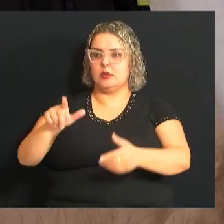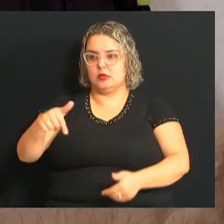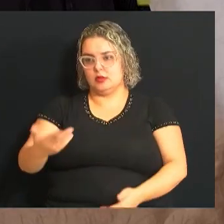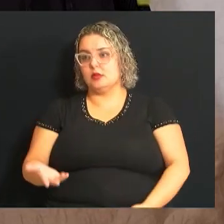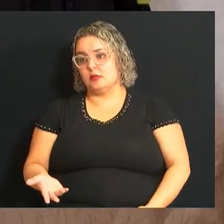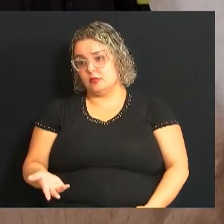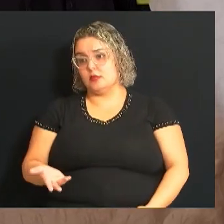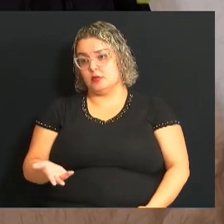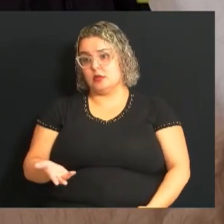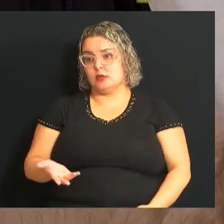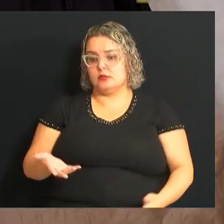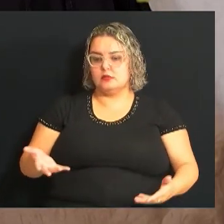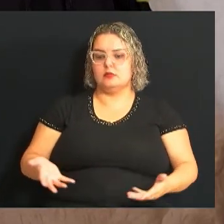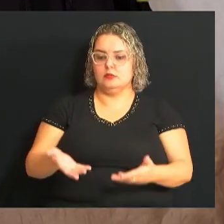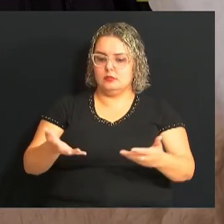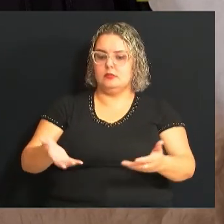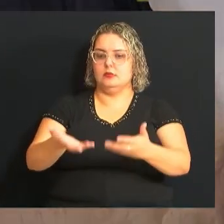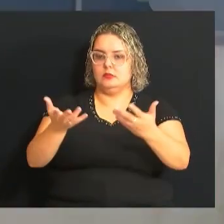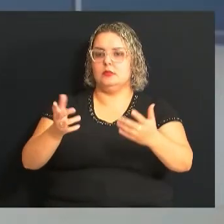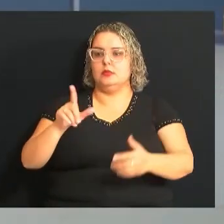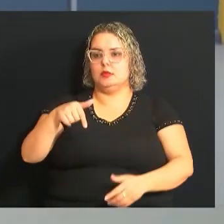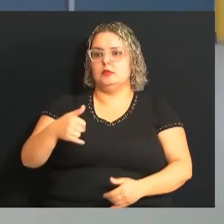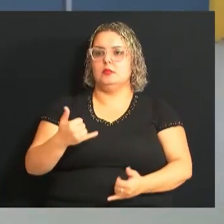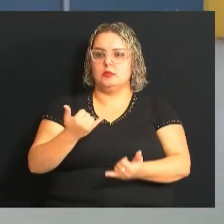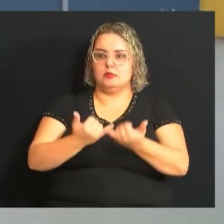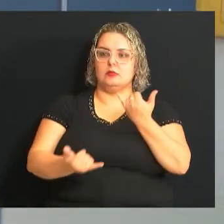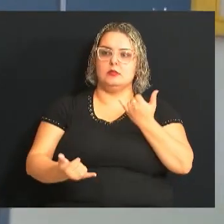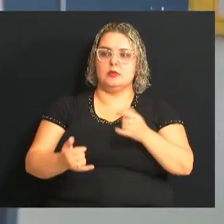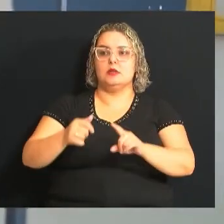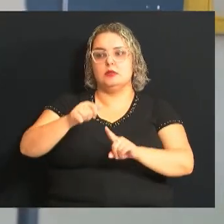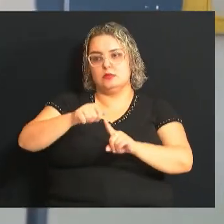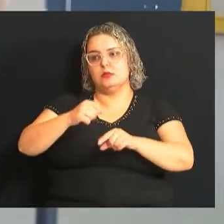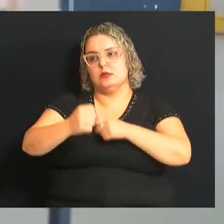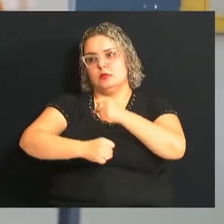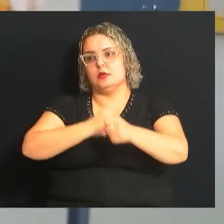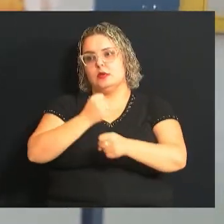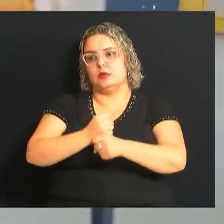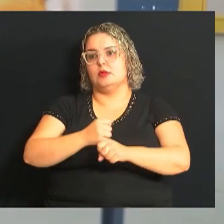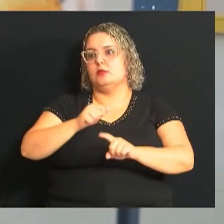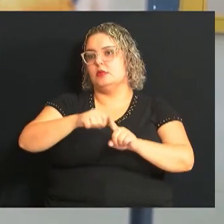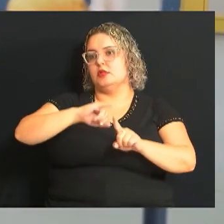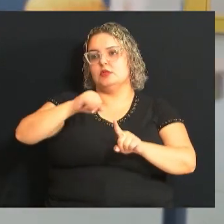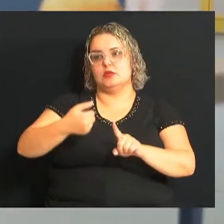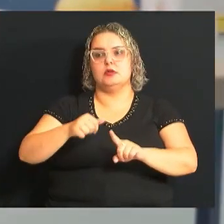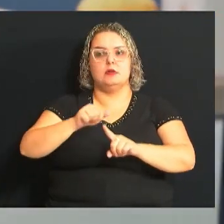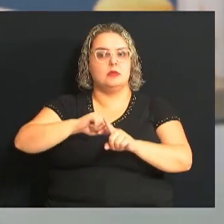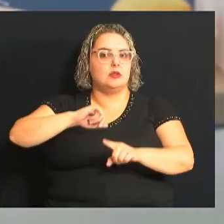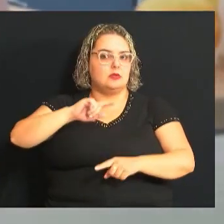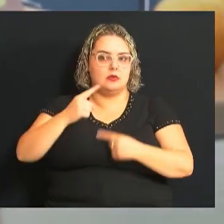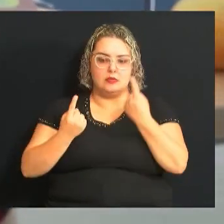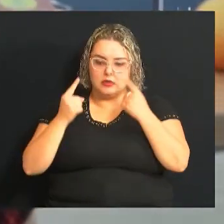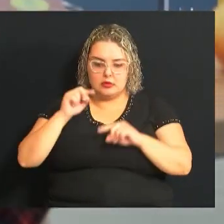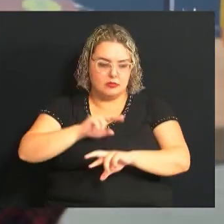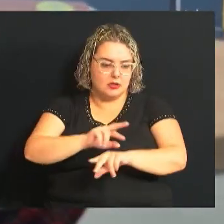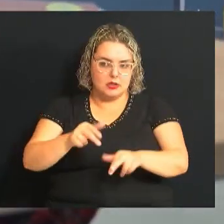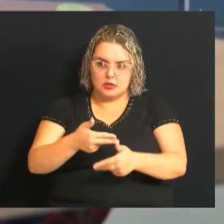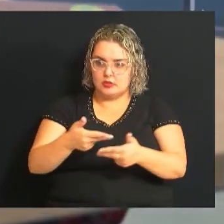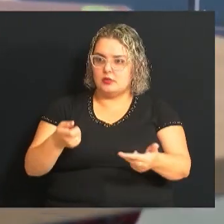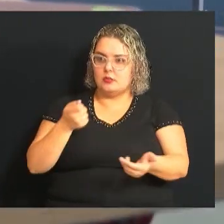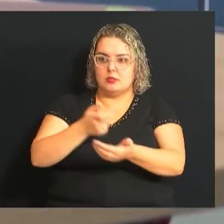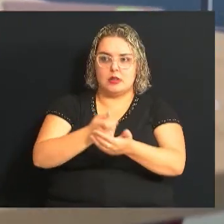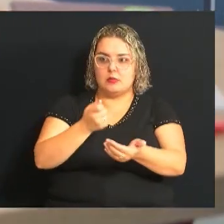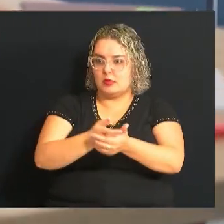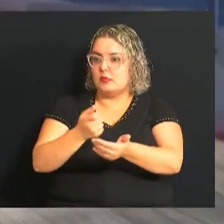aí empurra para depois do meio do ano, porque janeiro, fevereiro tem muita conta, tem muita coisa para pagar, né? Exato, e aí já auxilia bastante